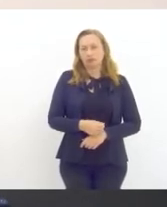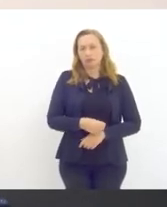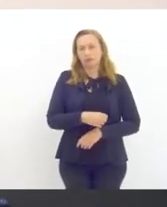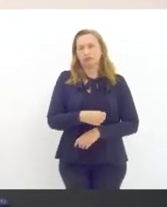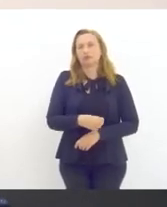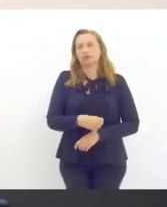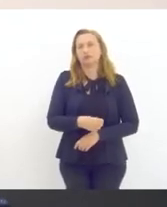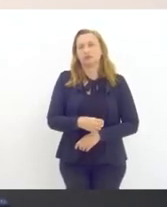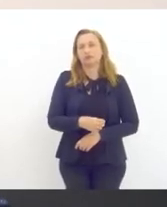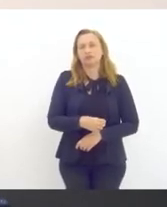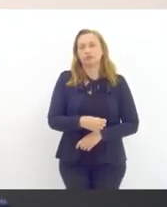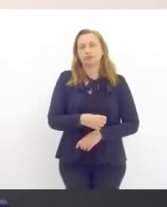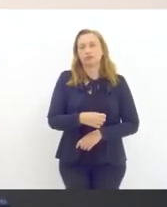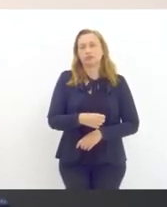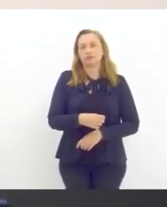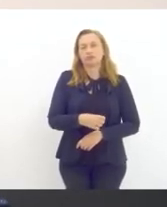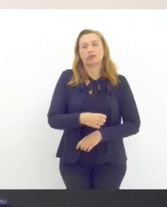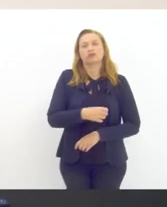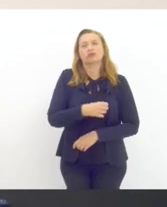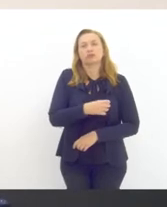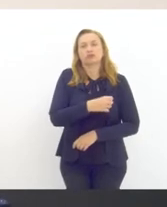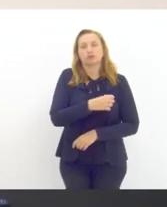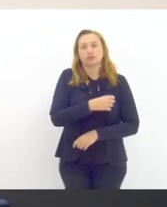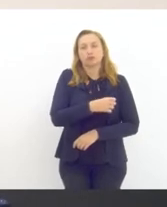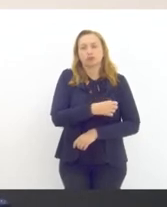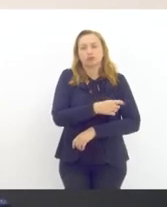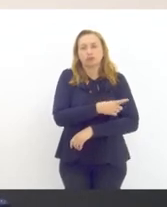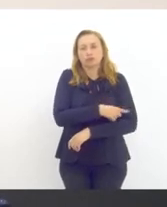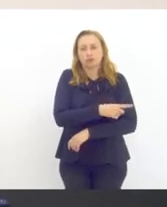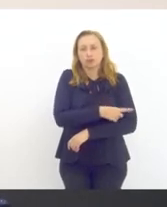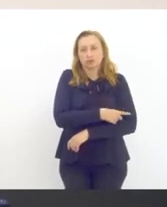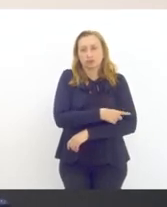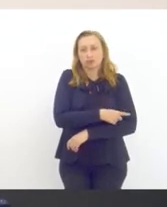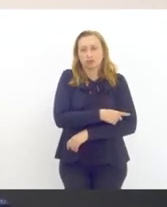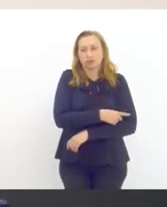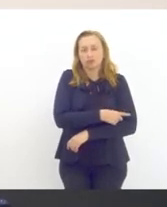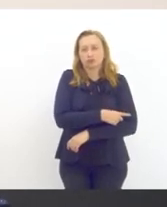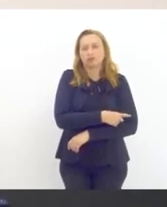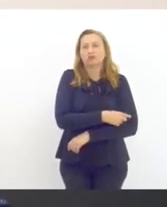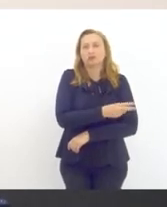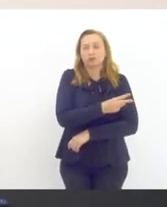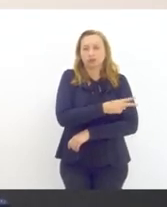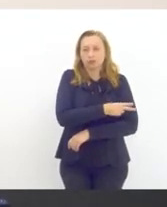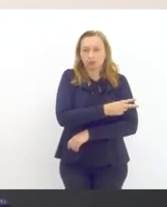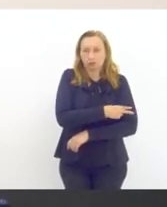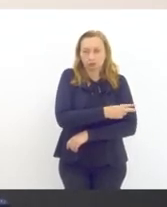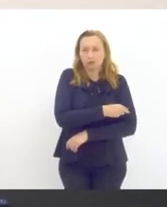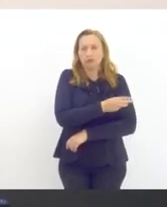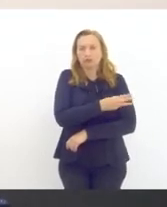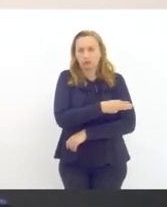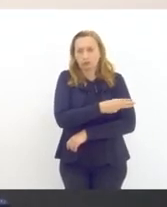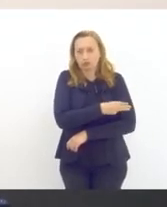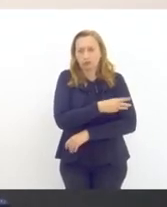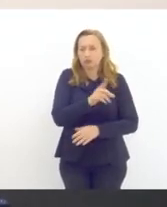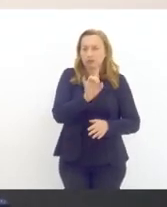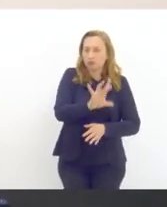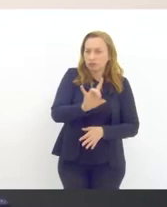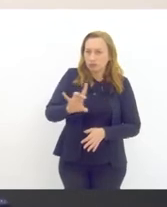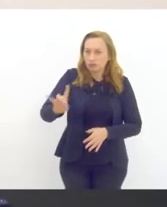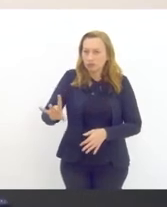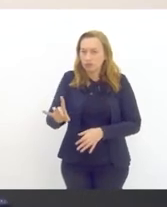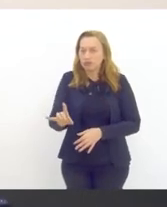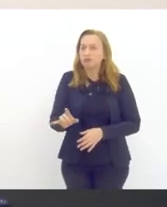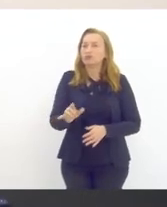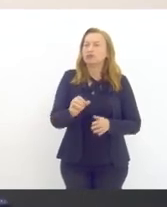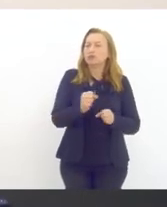11,4%. Para o terceiro ano, 12,8%. Para o quarto ano, 14,2%. Para